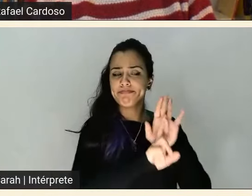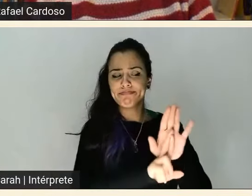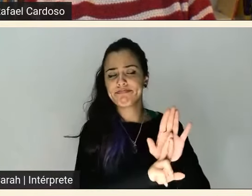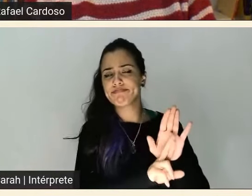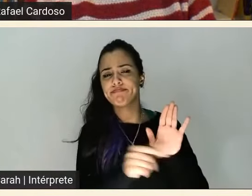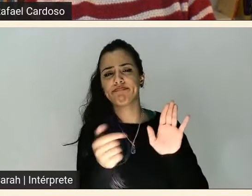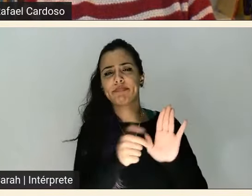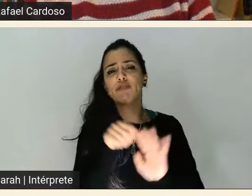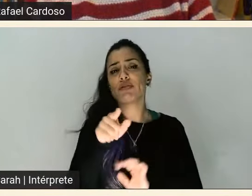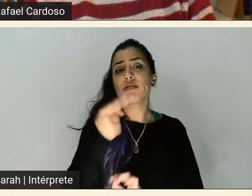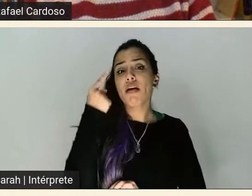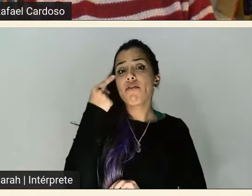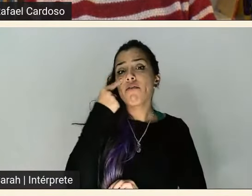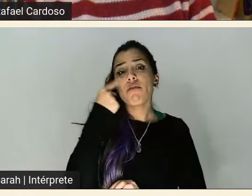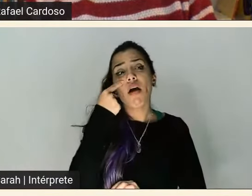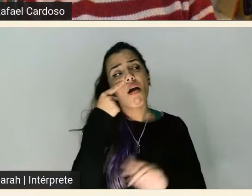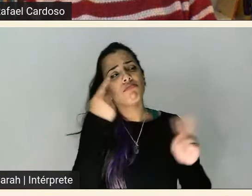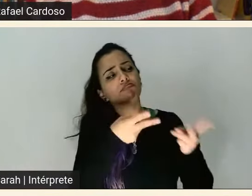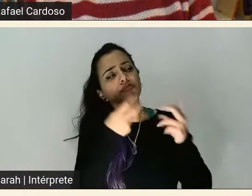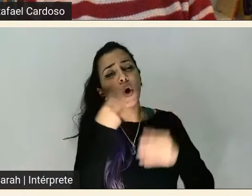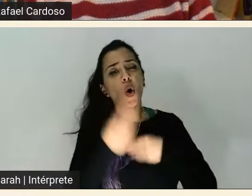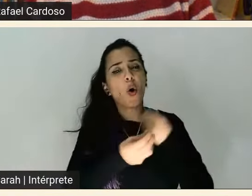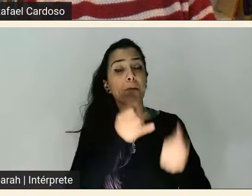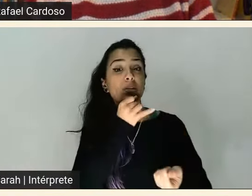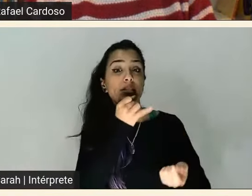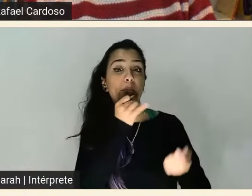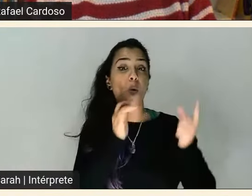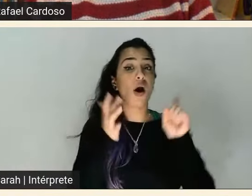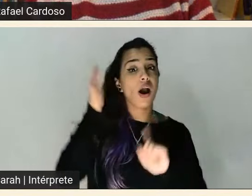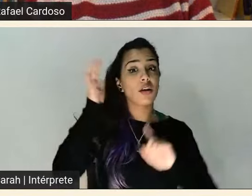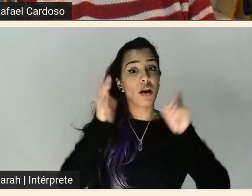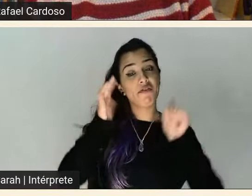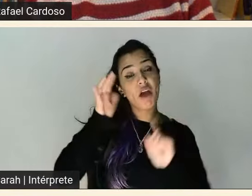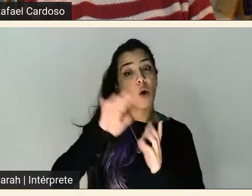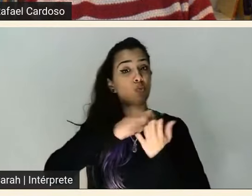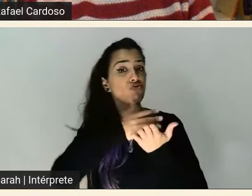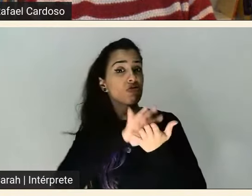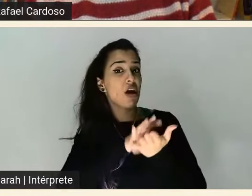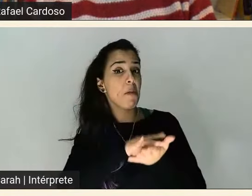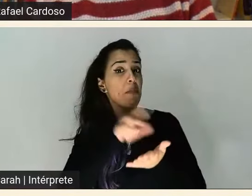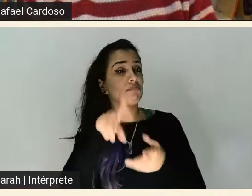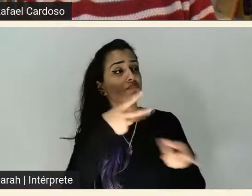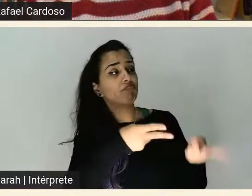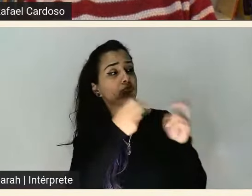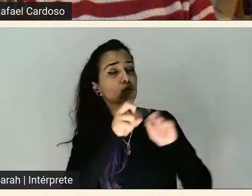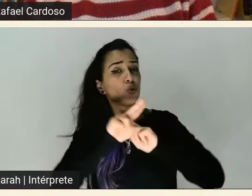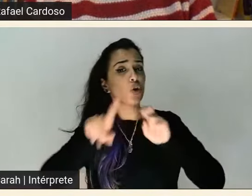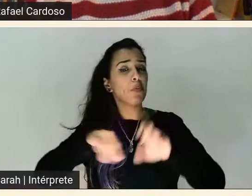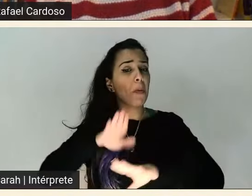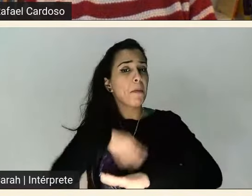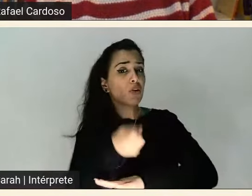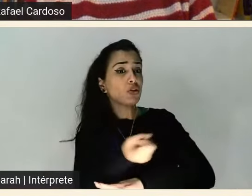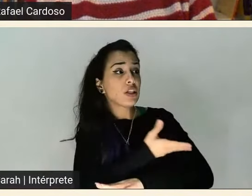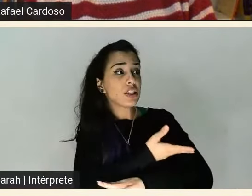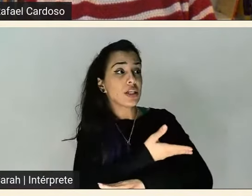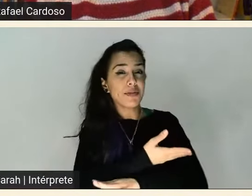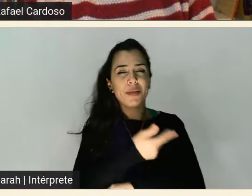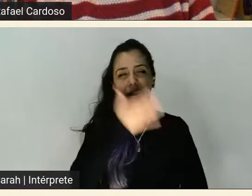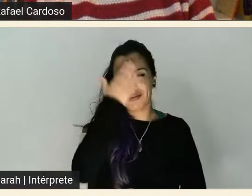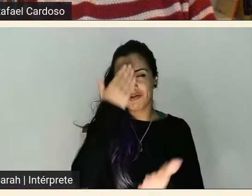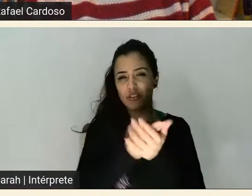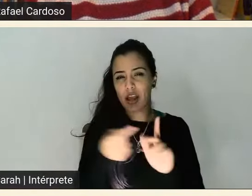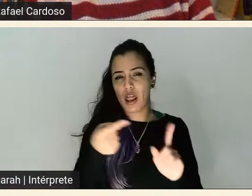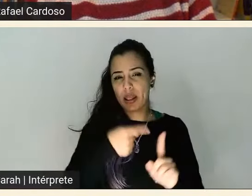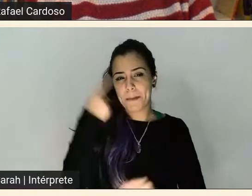apropriação do carnaval e do samba pelos modernistas? Ela está pensando especificamente no caso dos carnavais do